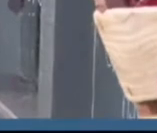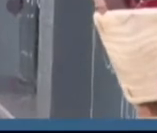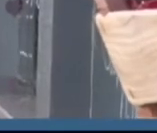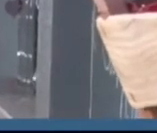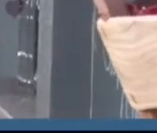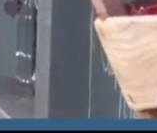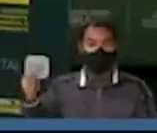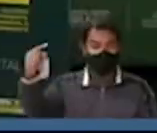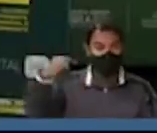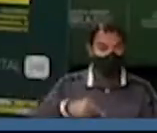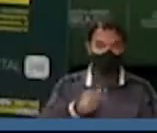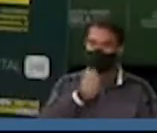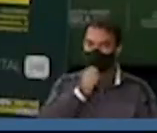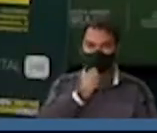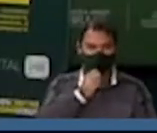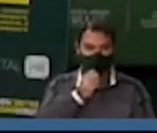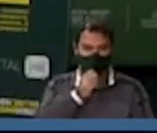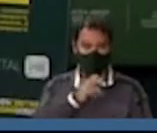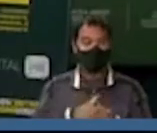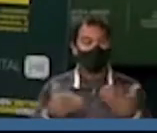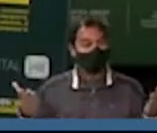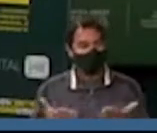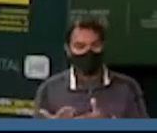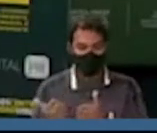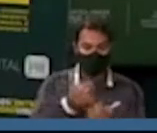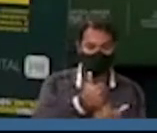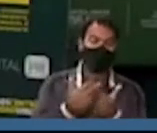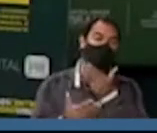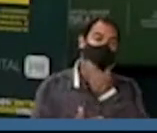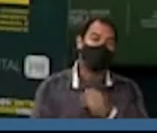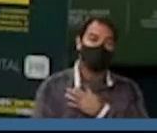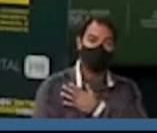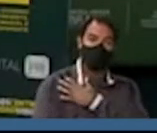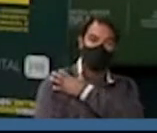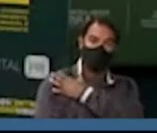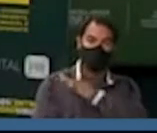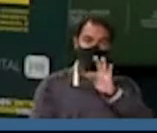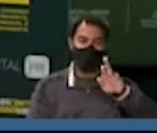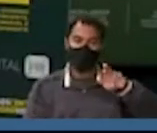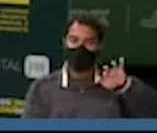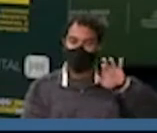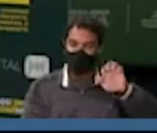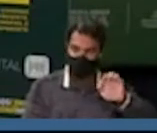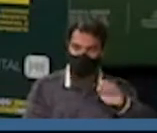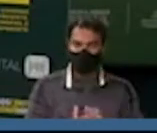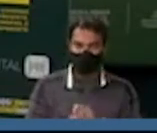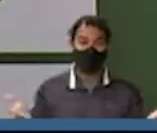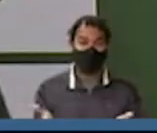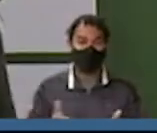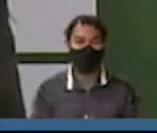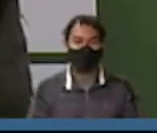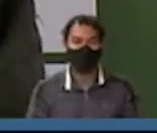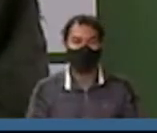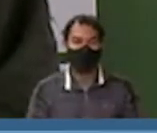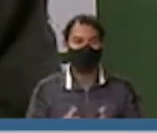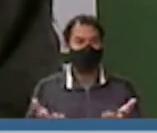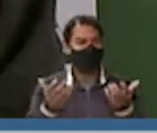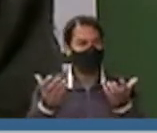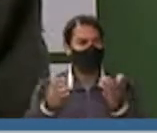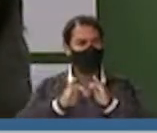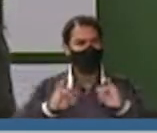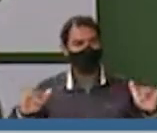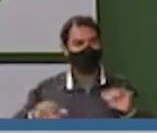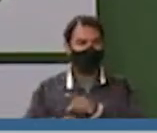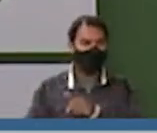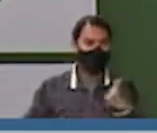0,99%, como destacou o secretário estadual de Saúde, Geraldo Rezende, durante live nesta quarta-feira. Gostaria de dizer que é um